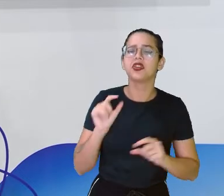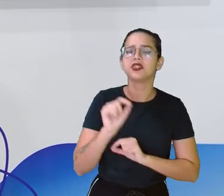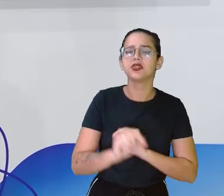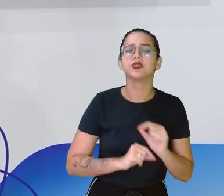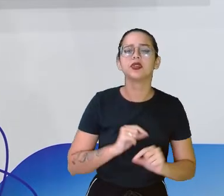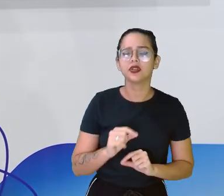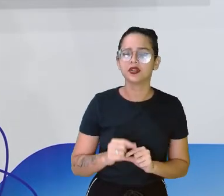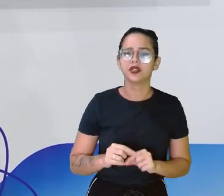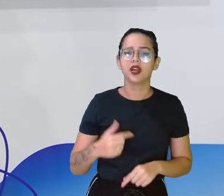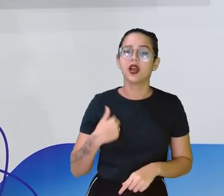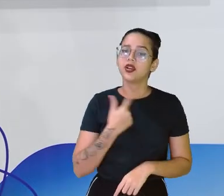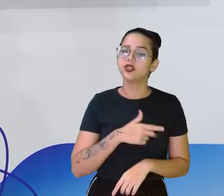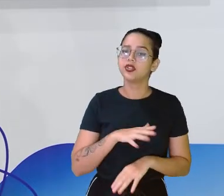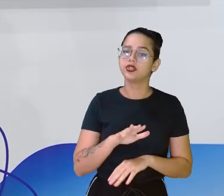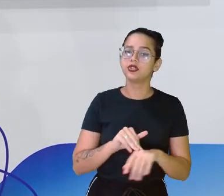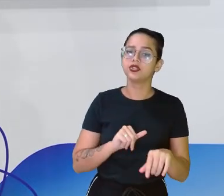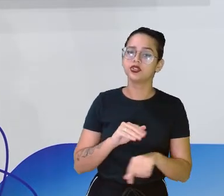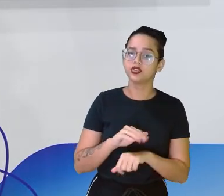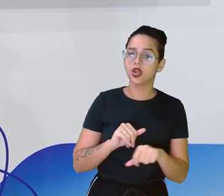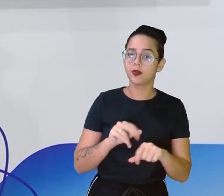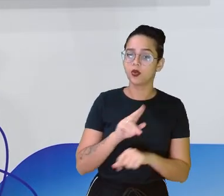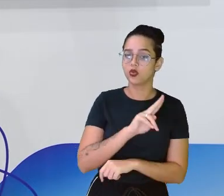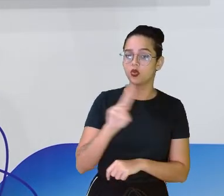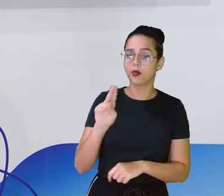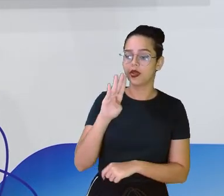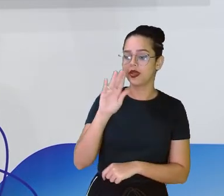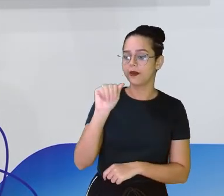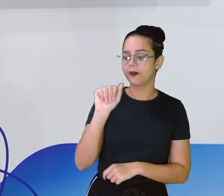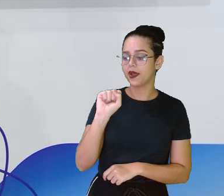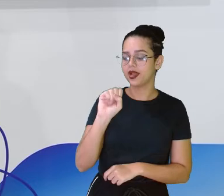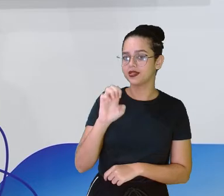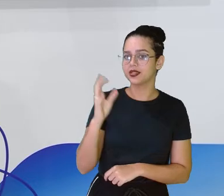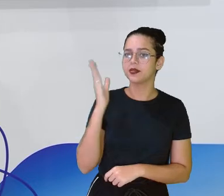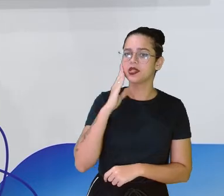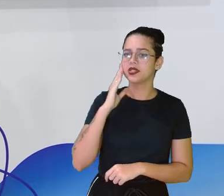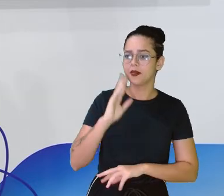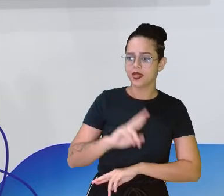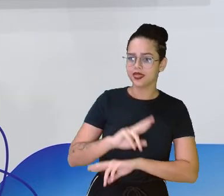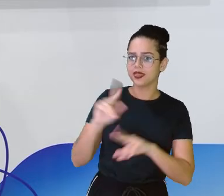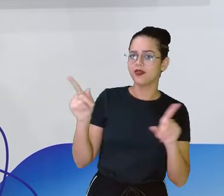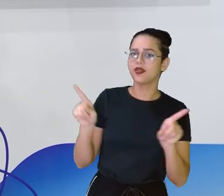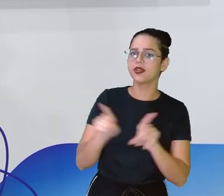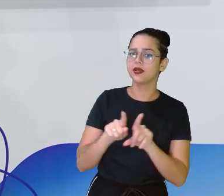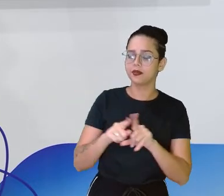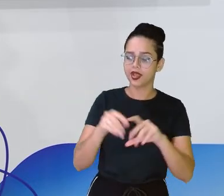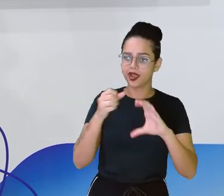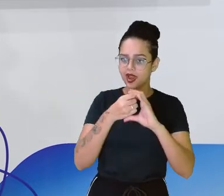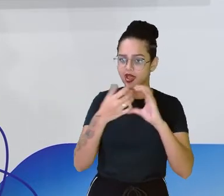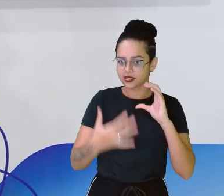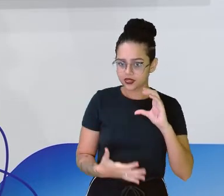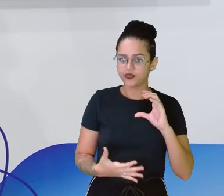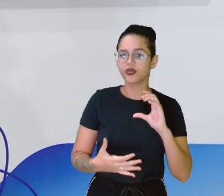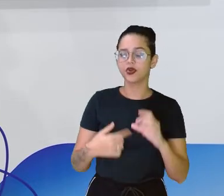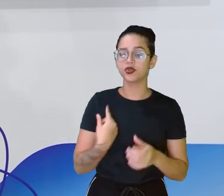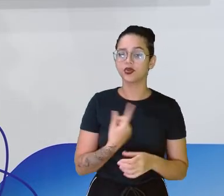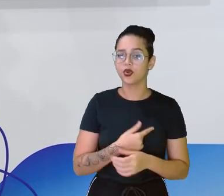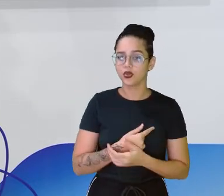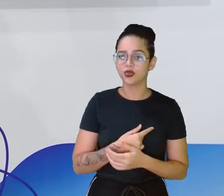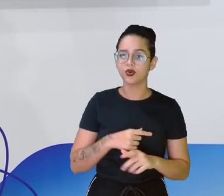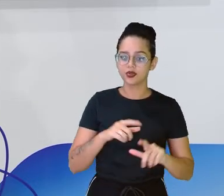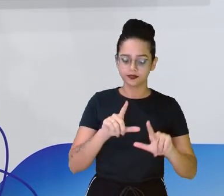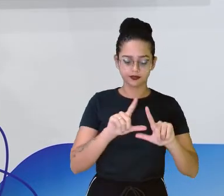é que a gente chama de base para poder diferenciar e classificar as